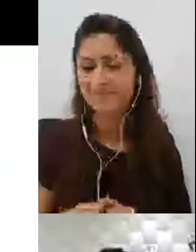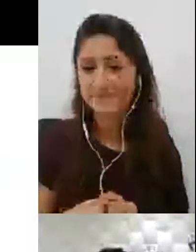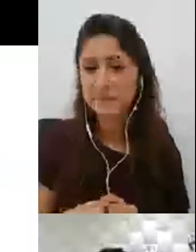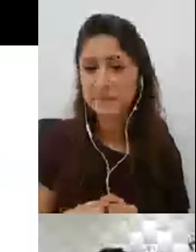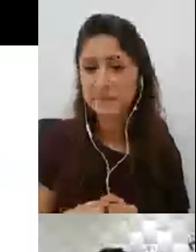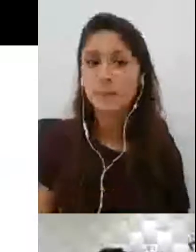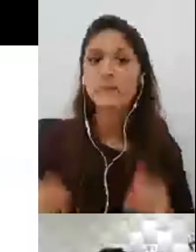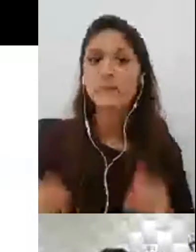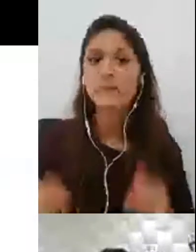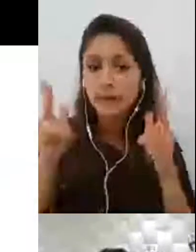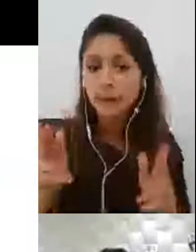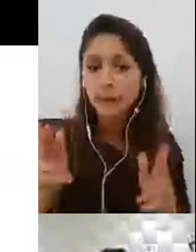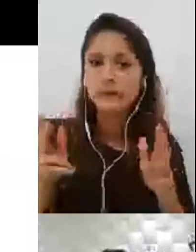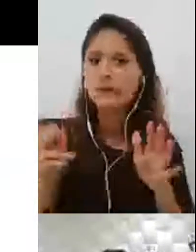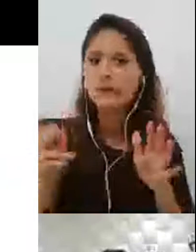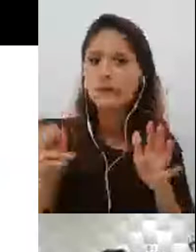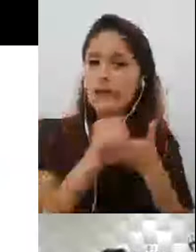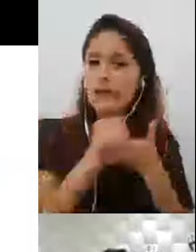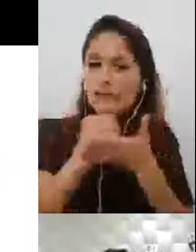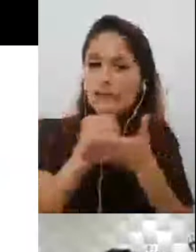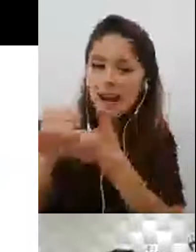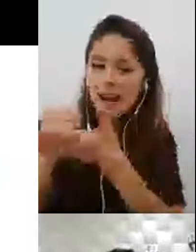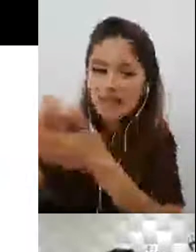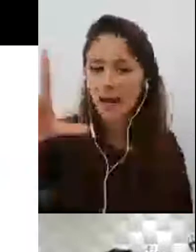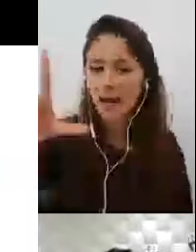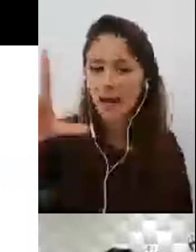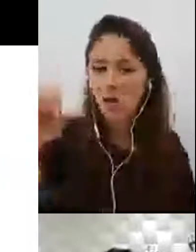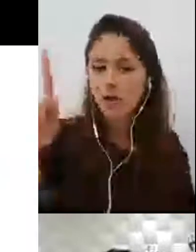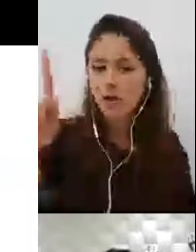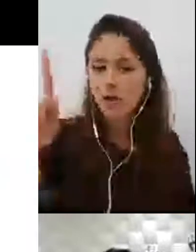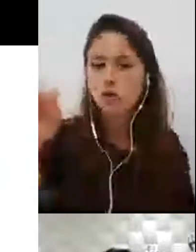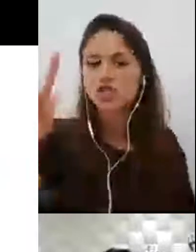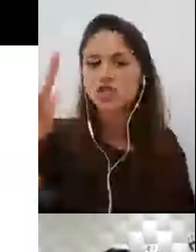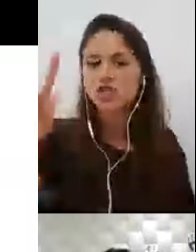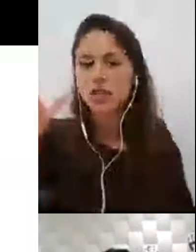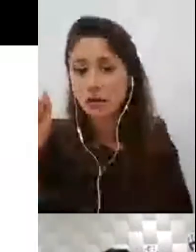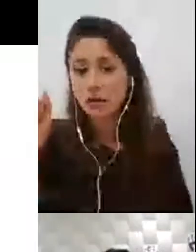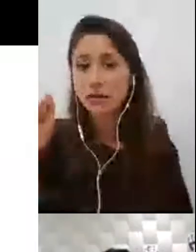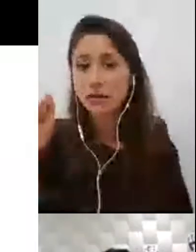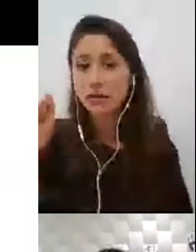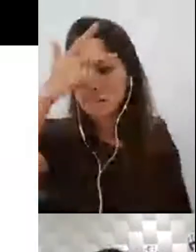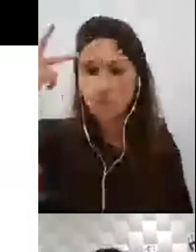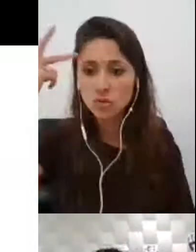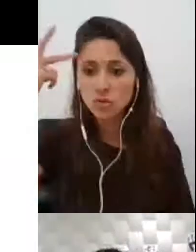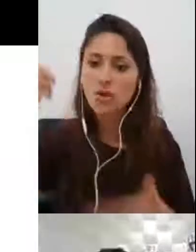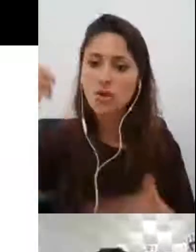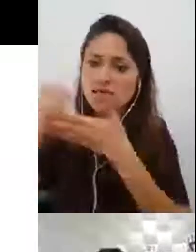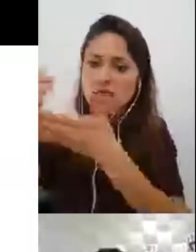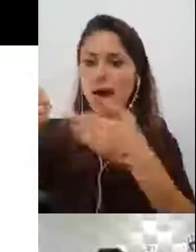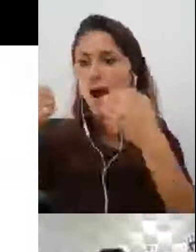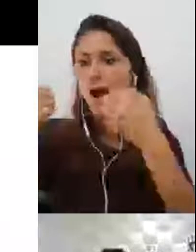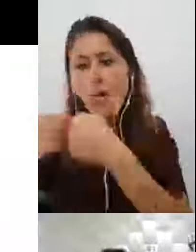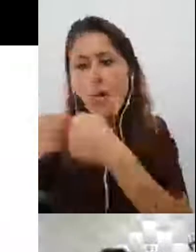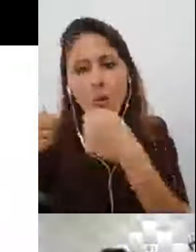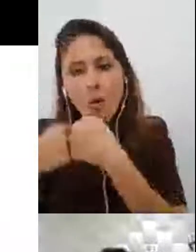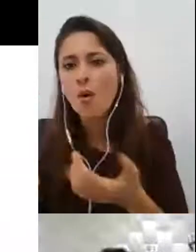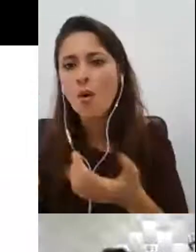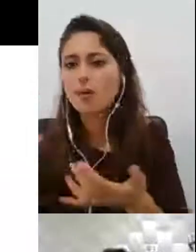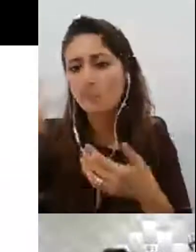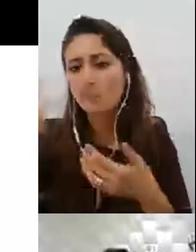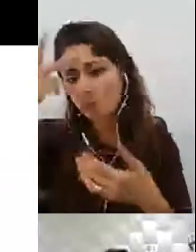parte de logística, transformações de logística, o conforto das pessoas ao longo de todo o processo de